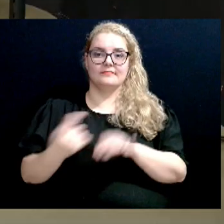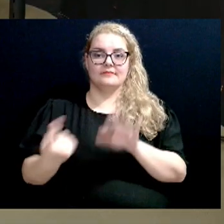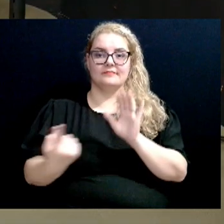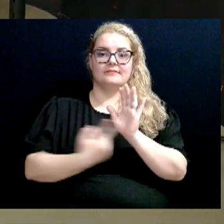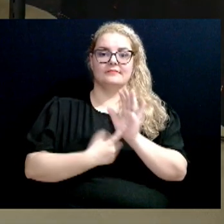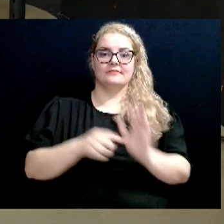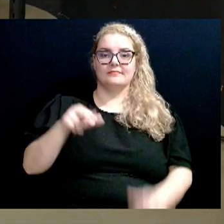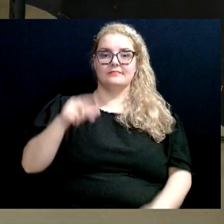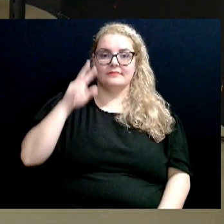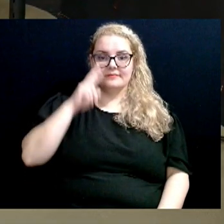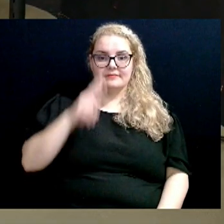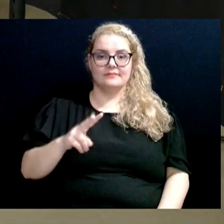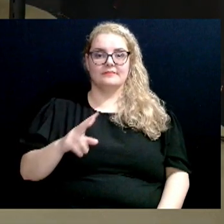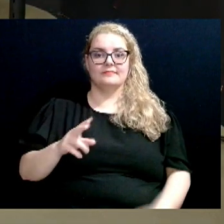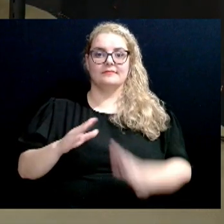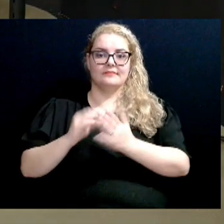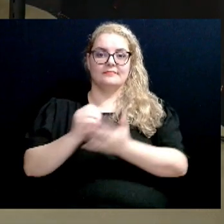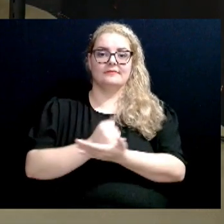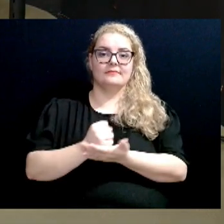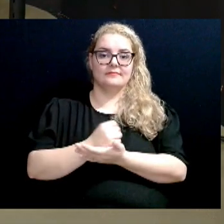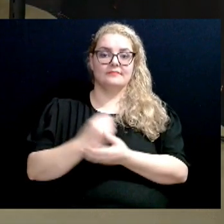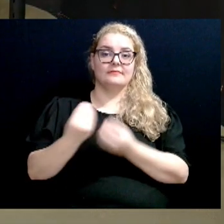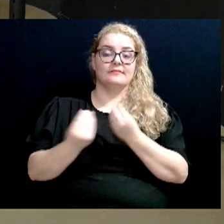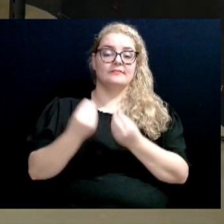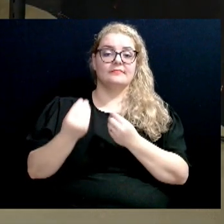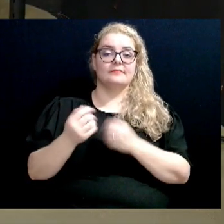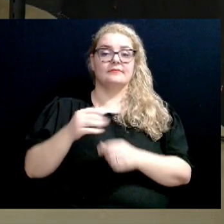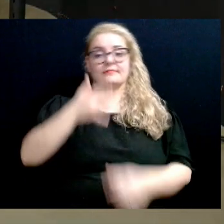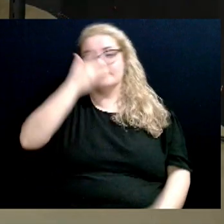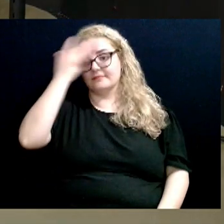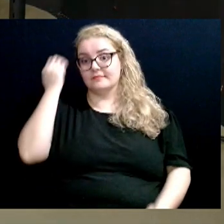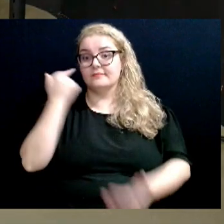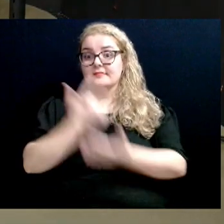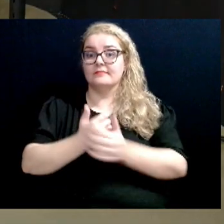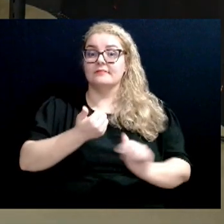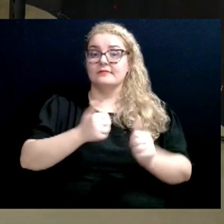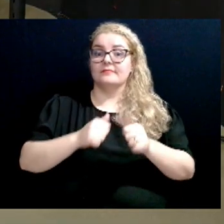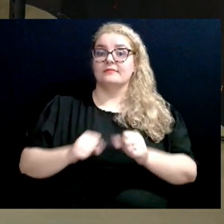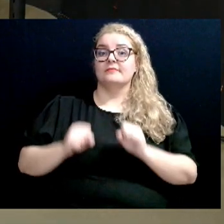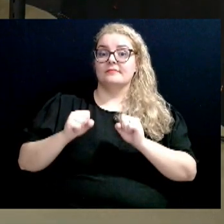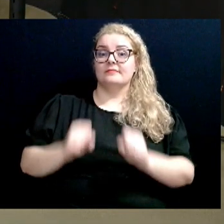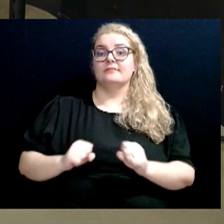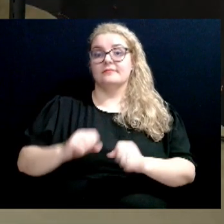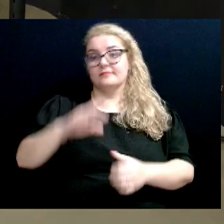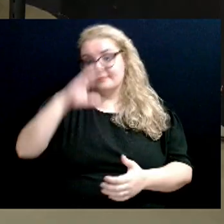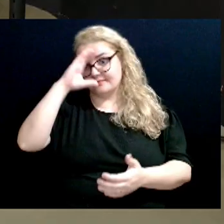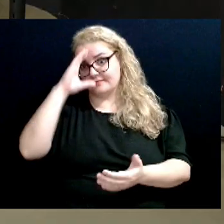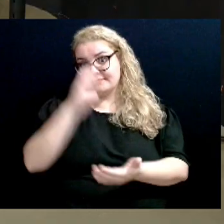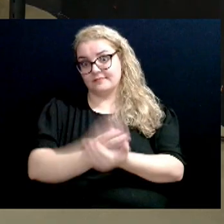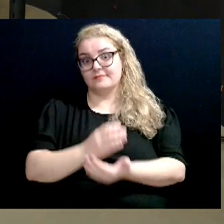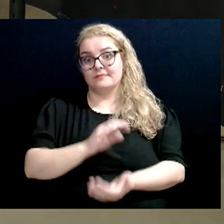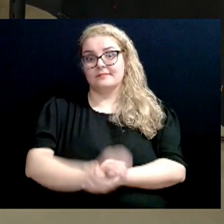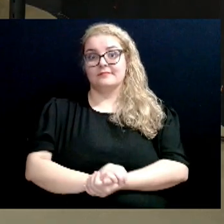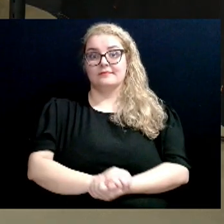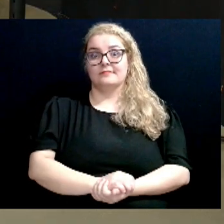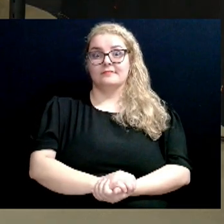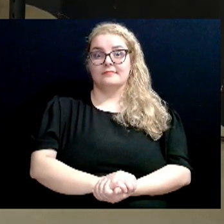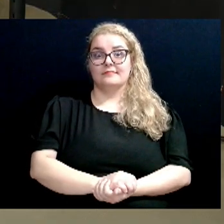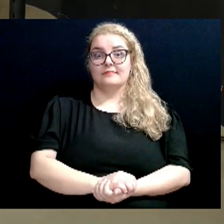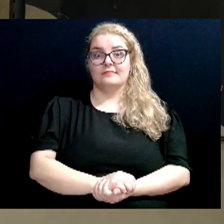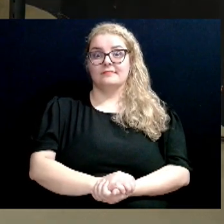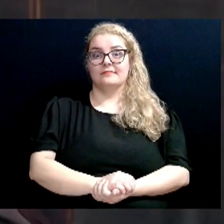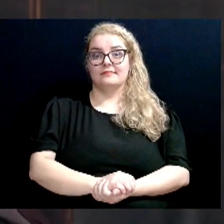farmácias. Como o consumidor pode avaliar se aquele produto é realmente confiável? E aí, doutora?